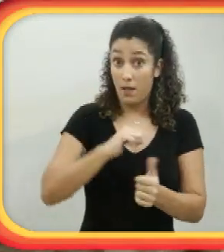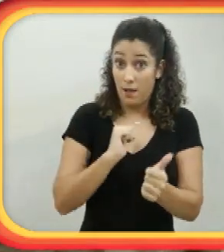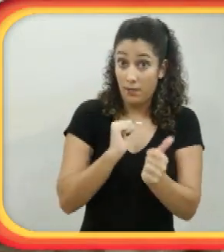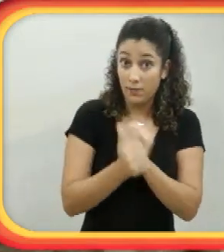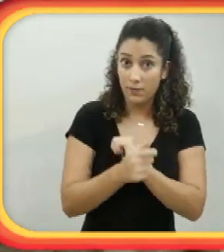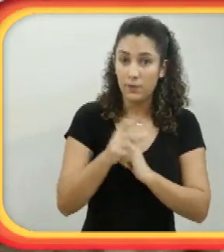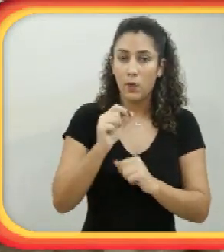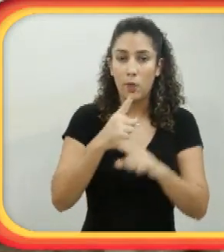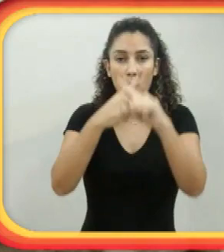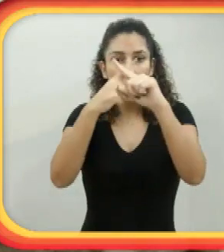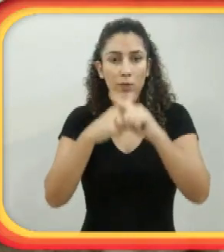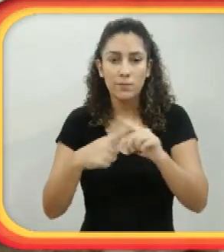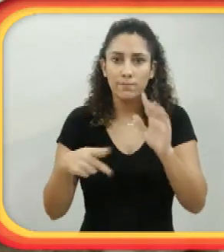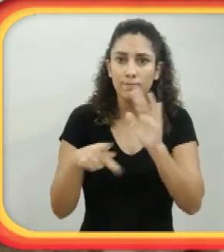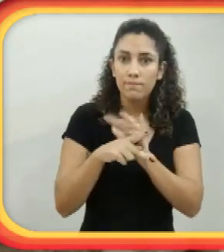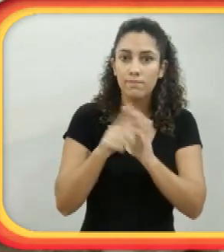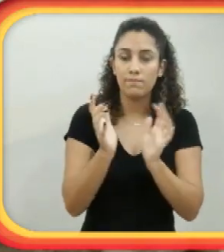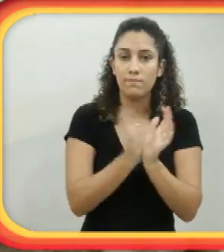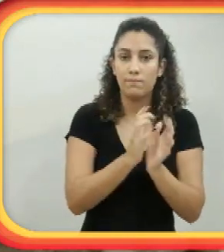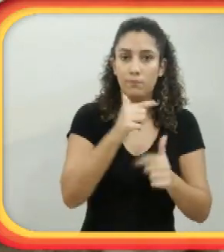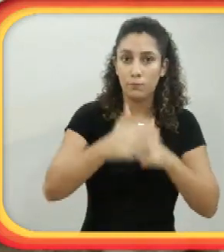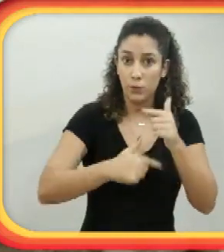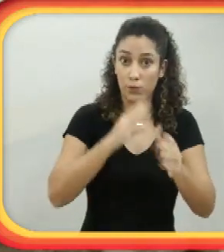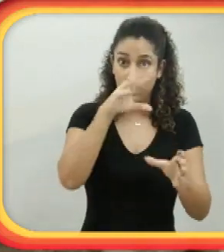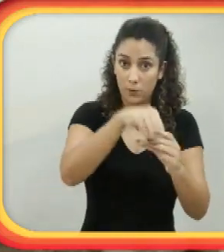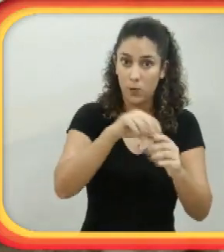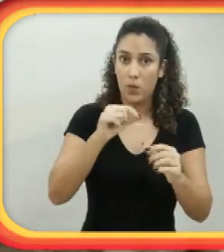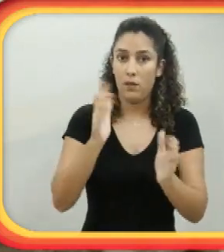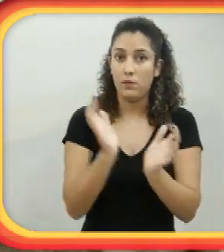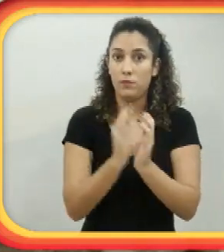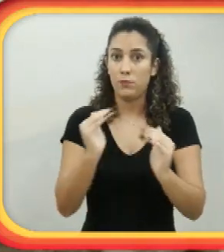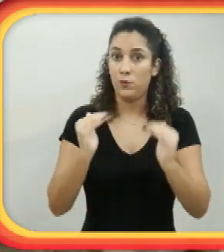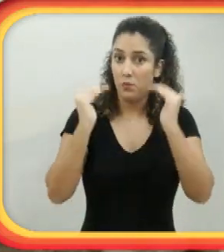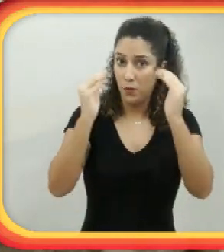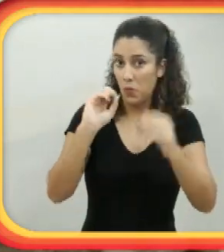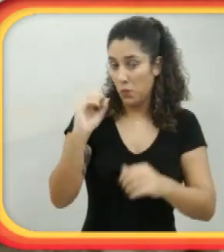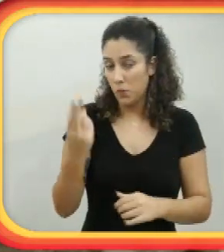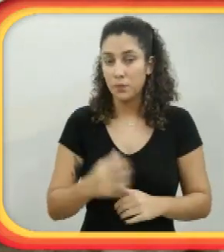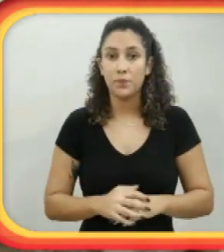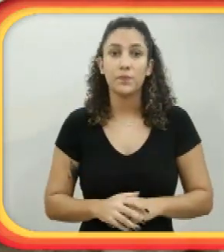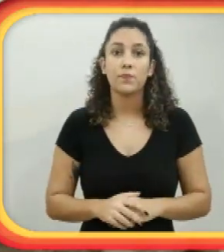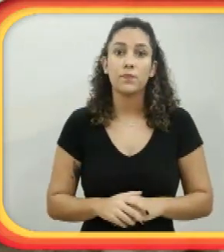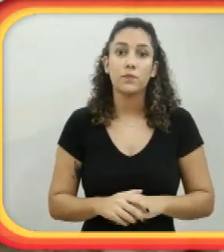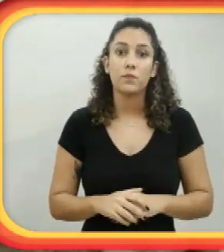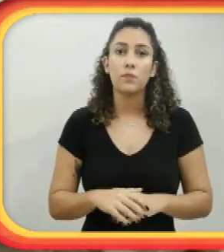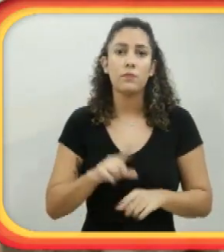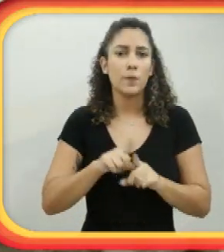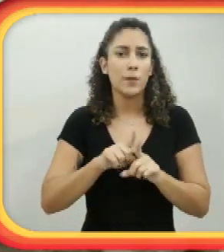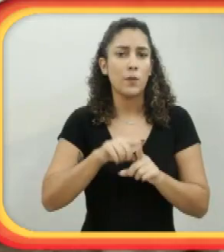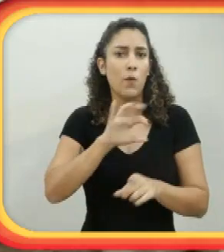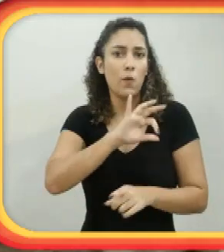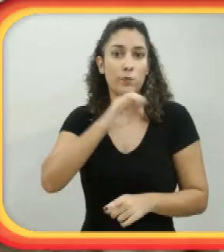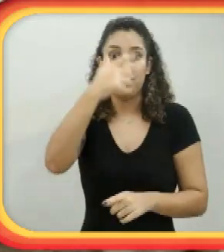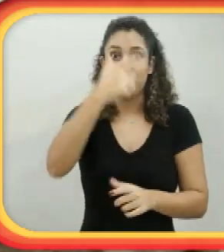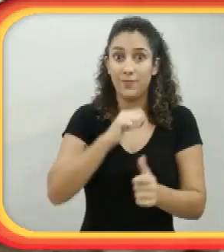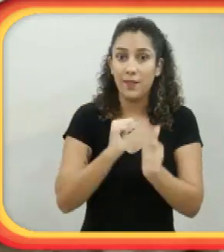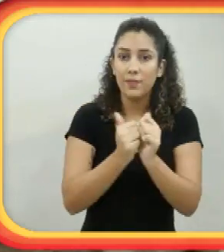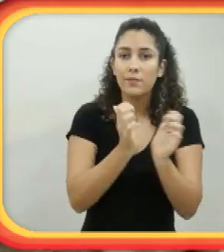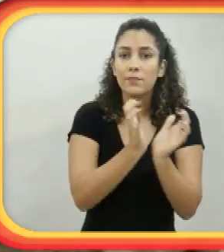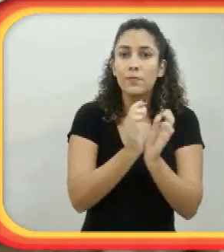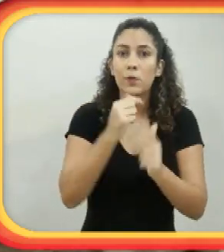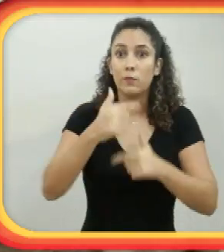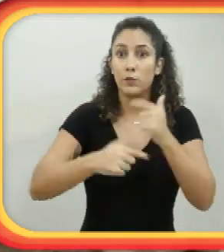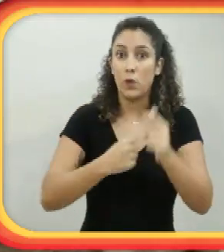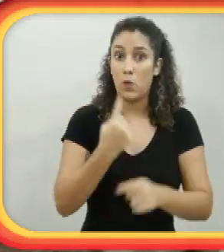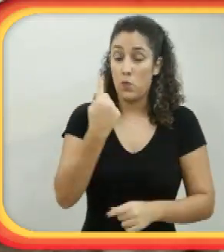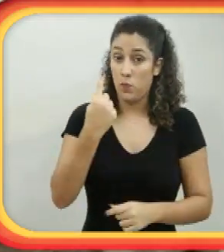funcionais. Então você também, obviamente, você tem um atleta. Um atleta só vai competir na própria categoria